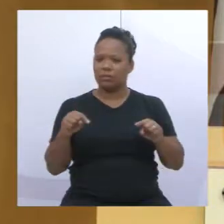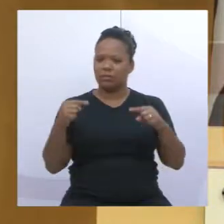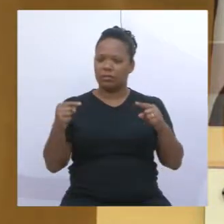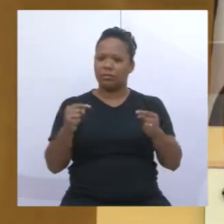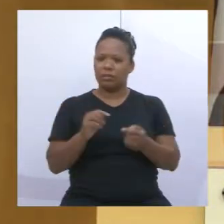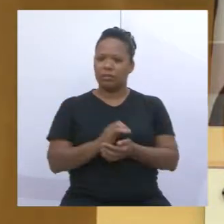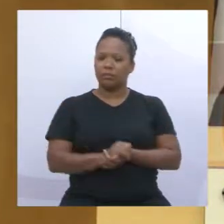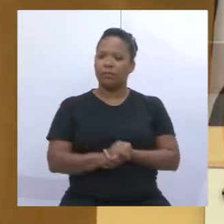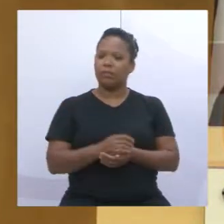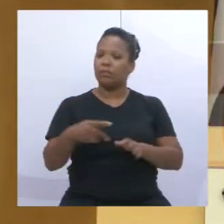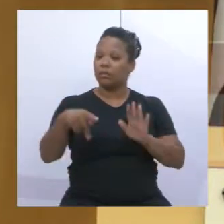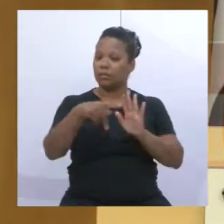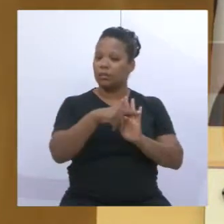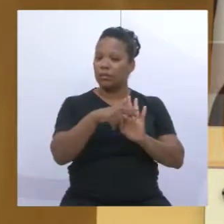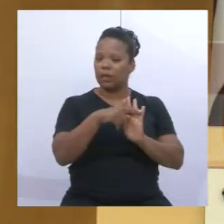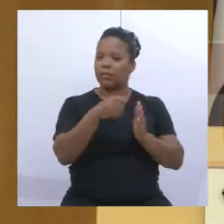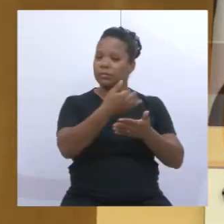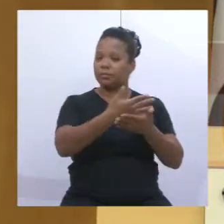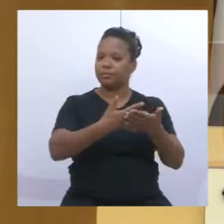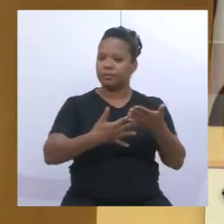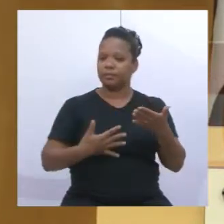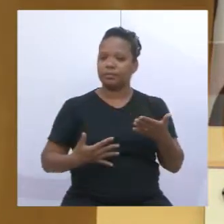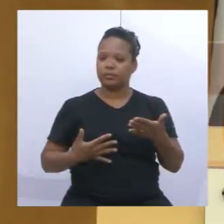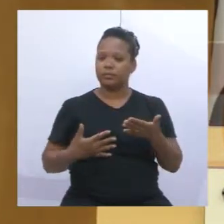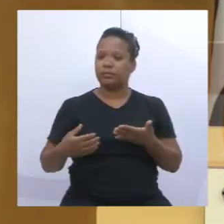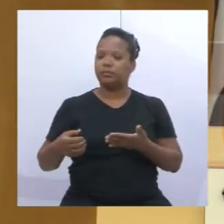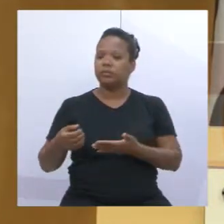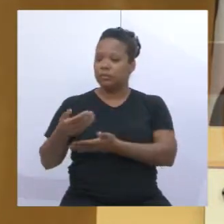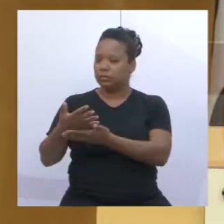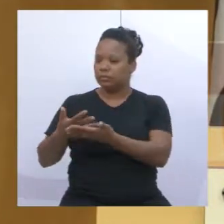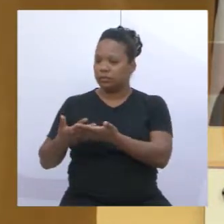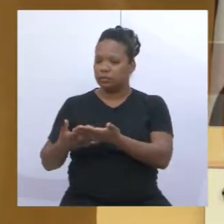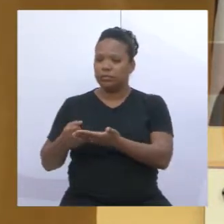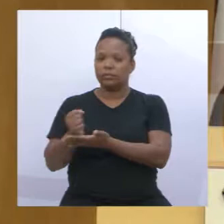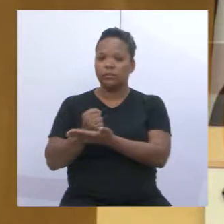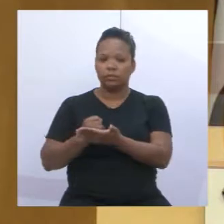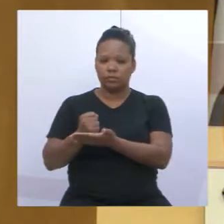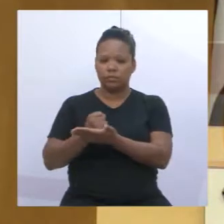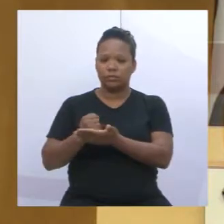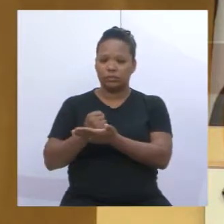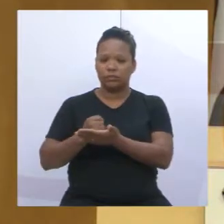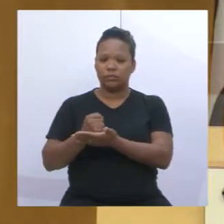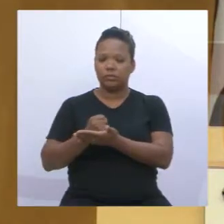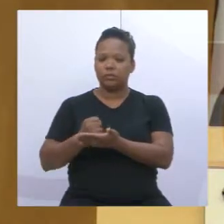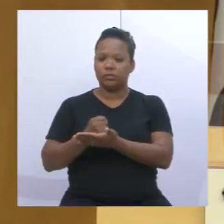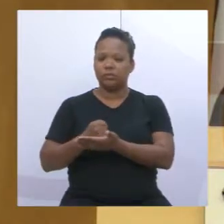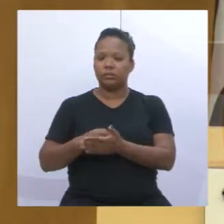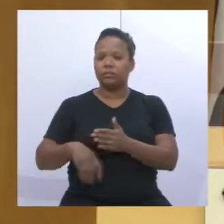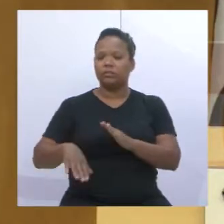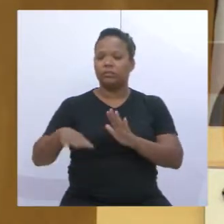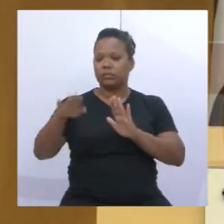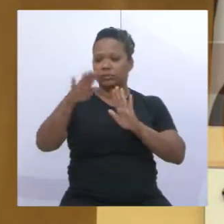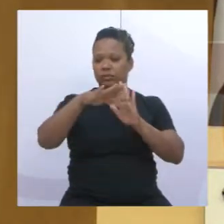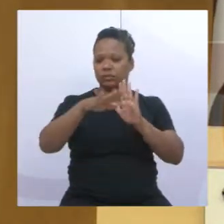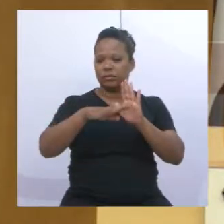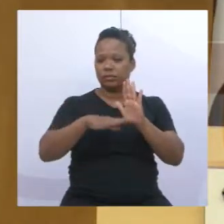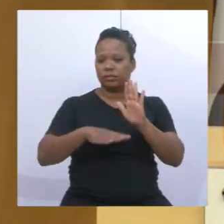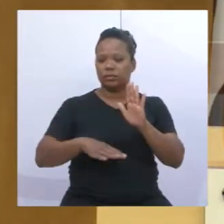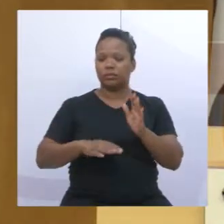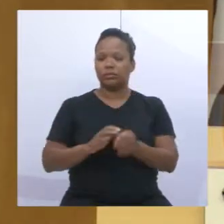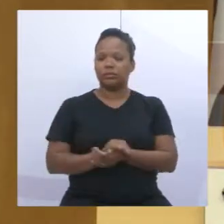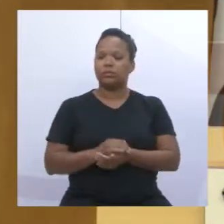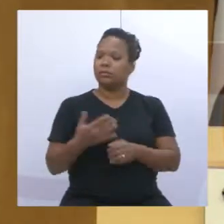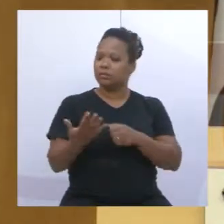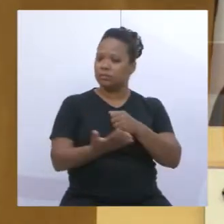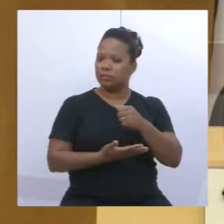O presente projeto visa o fornecimento dos medicamentos que constam na Relação Nacional de Medicamentos